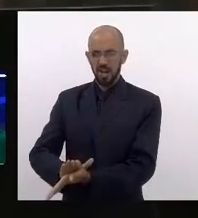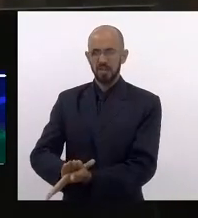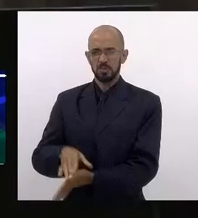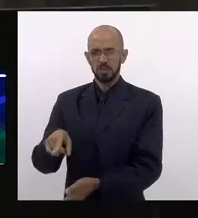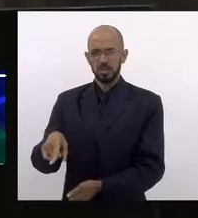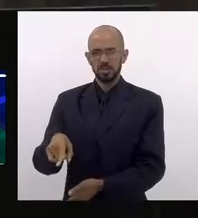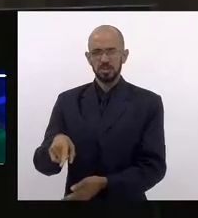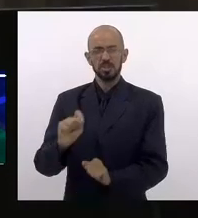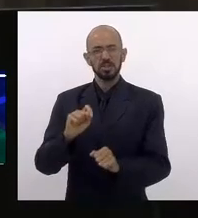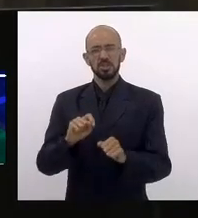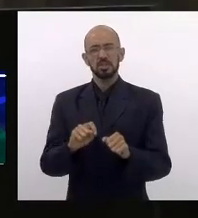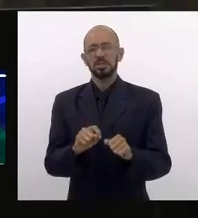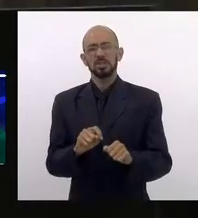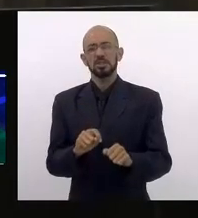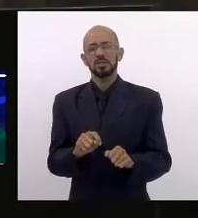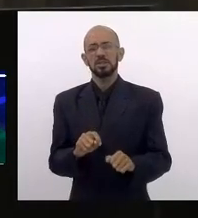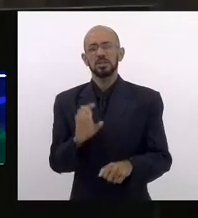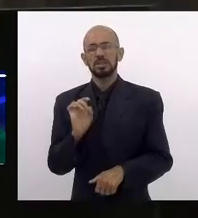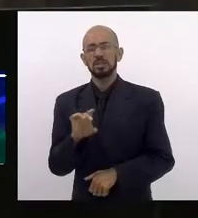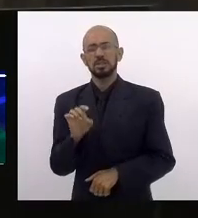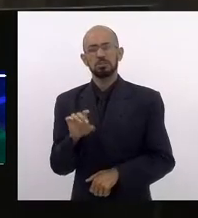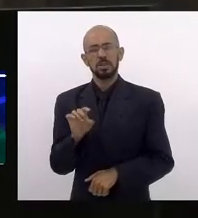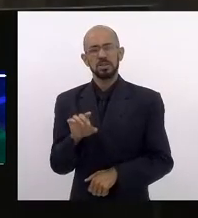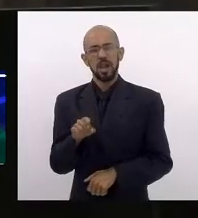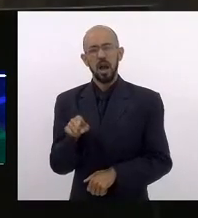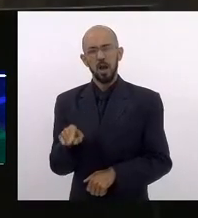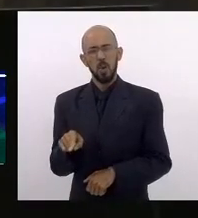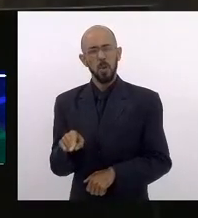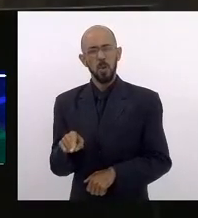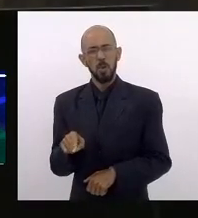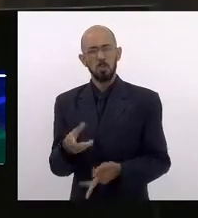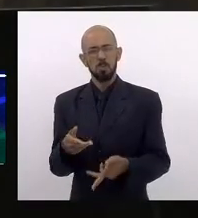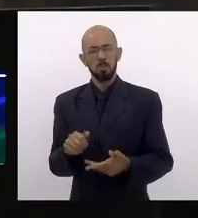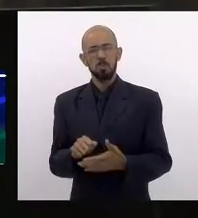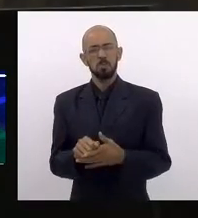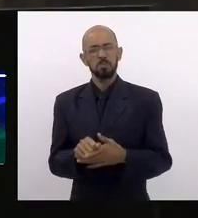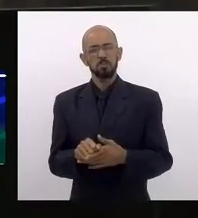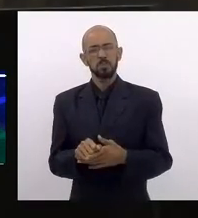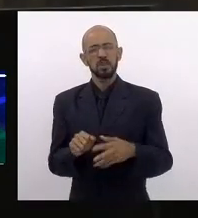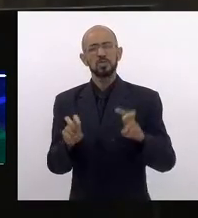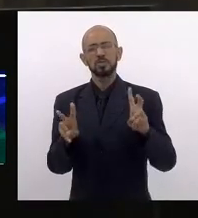uma especialidade incrível com relação